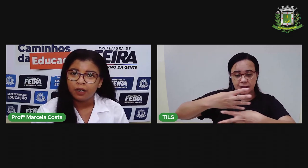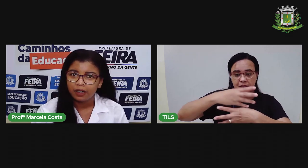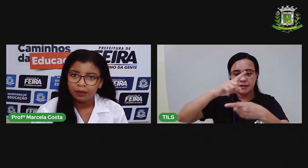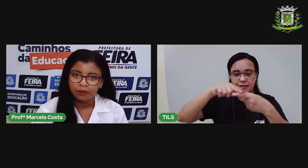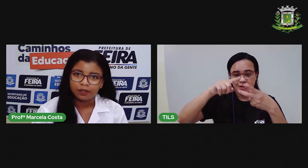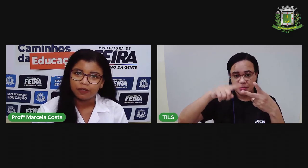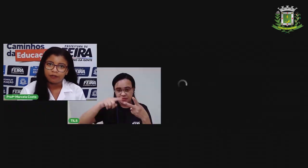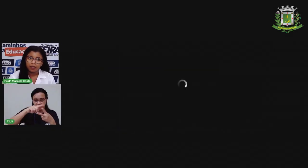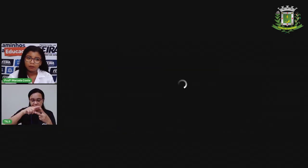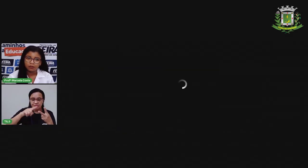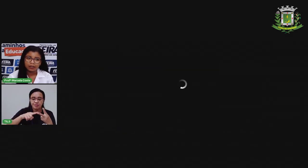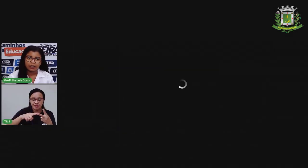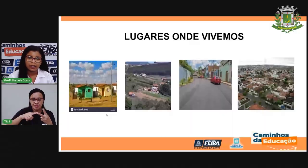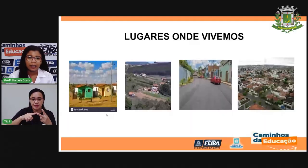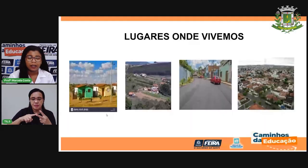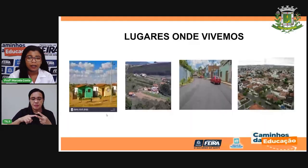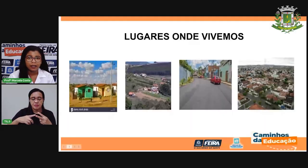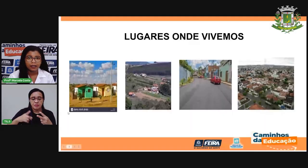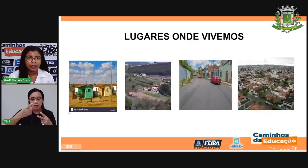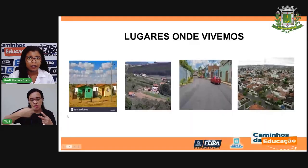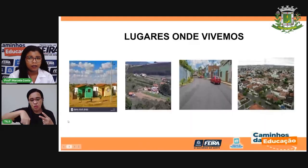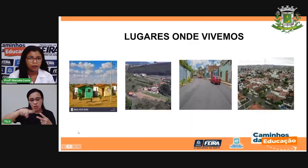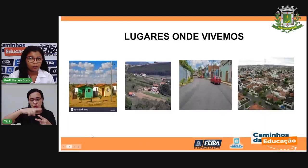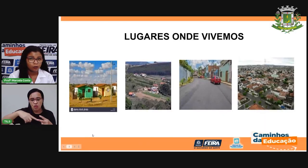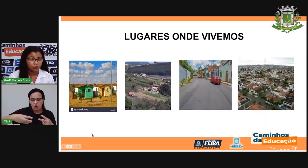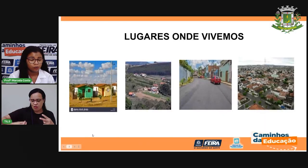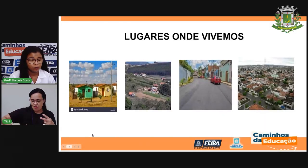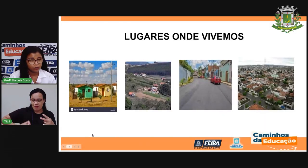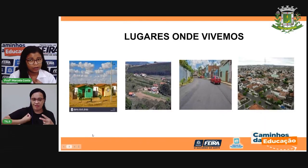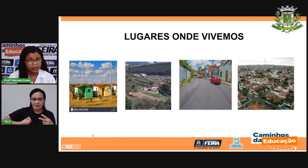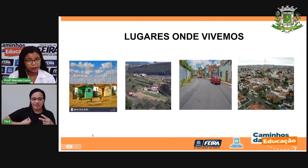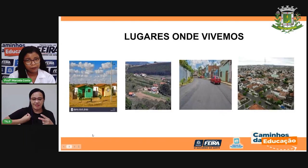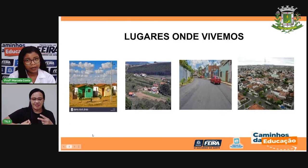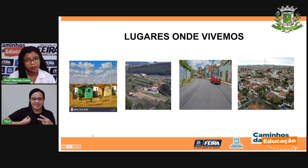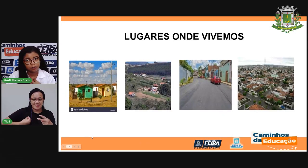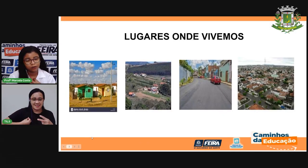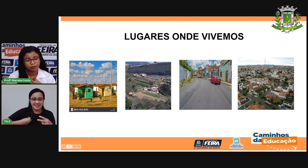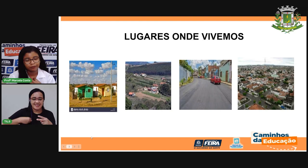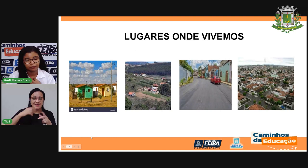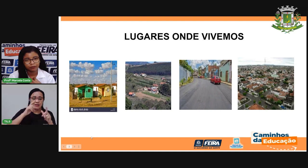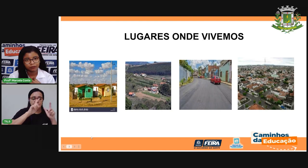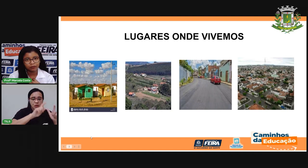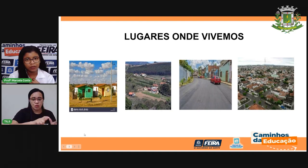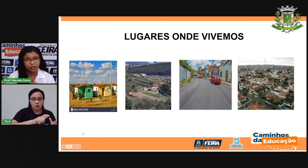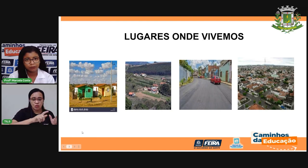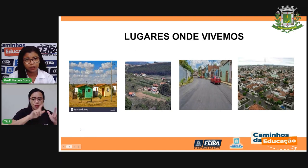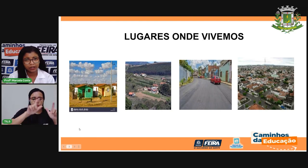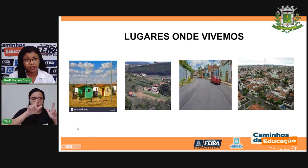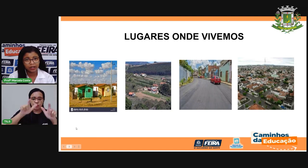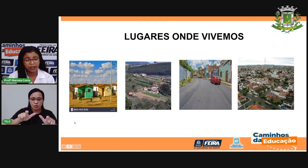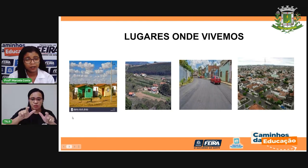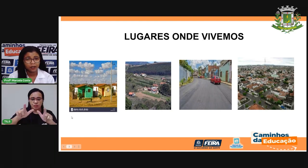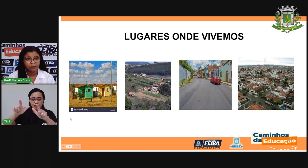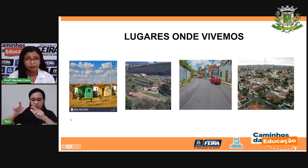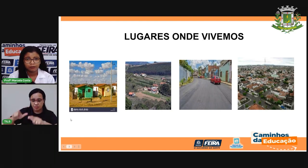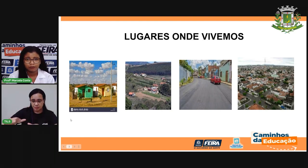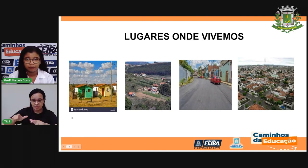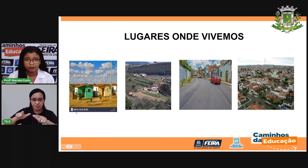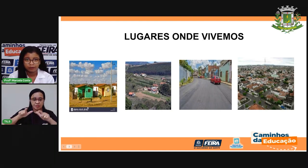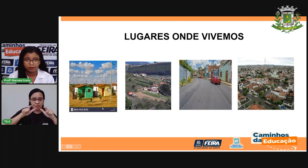Nós moramos, vivemos, né? Em espaços de moradia,